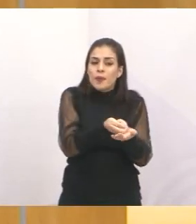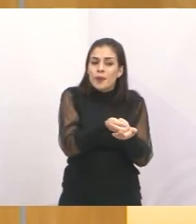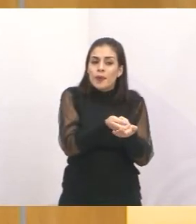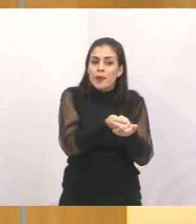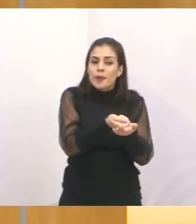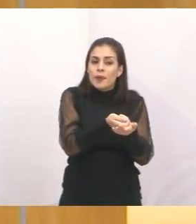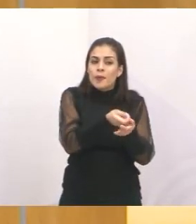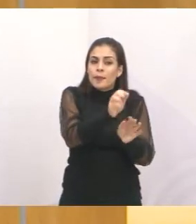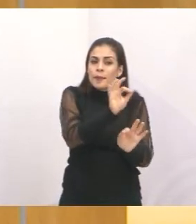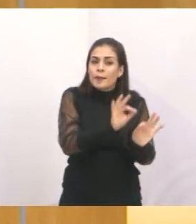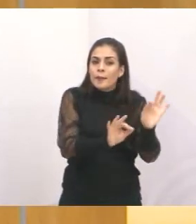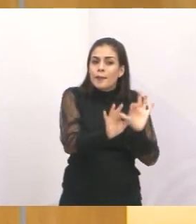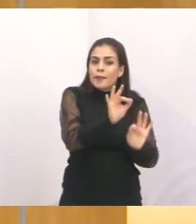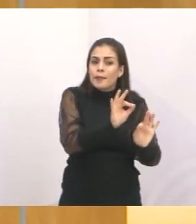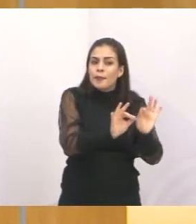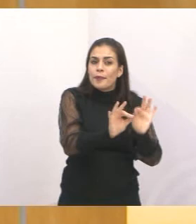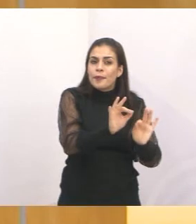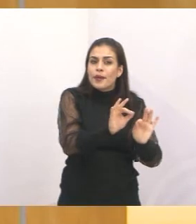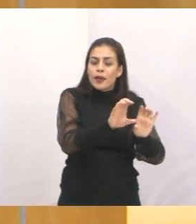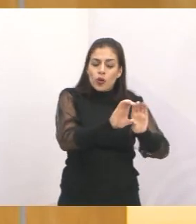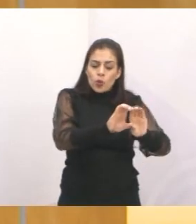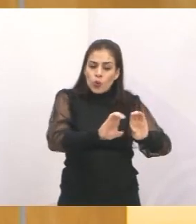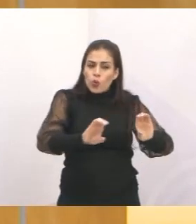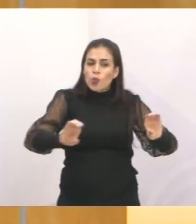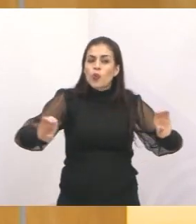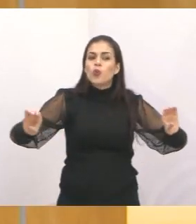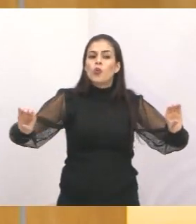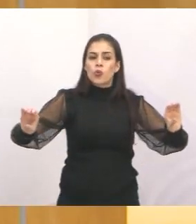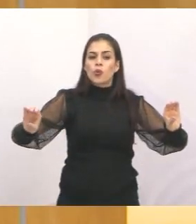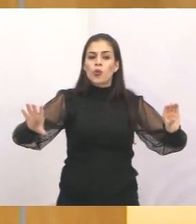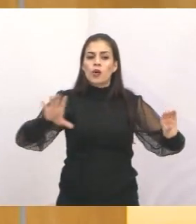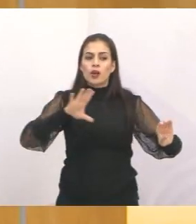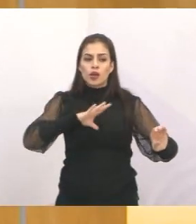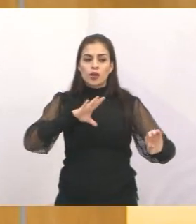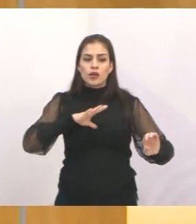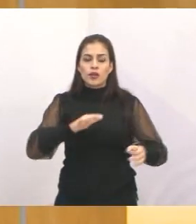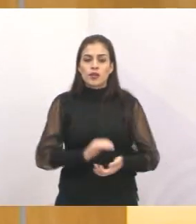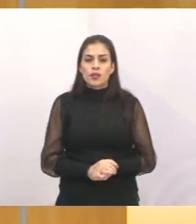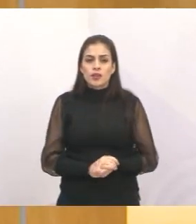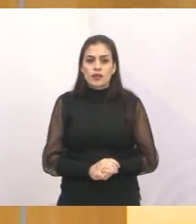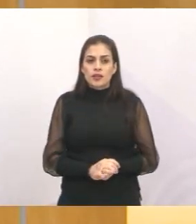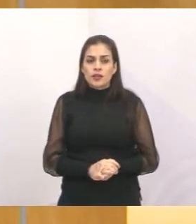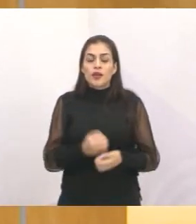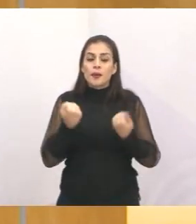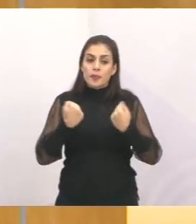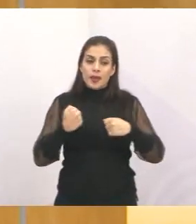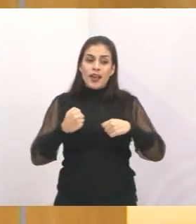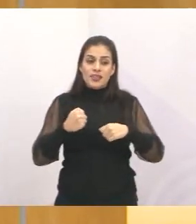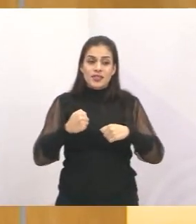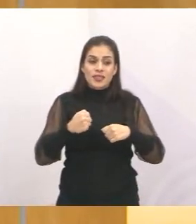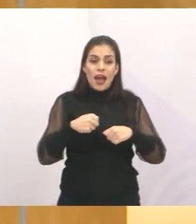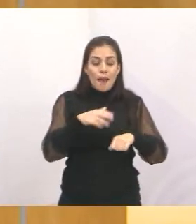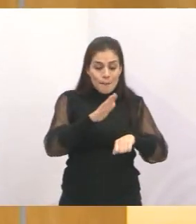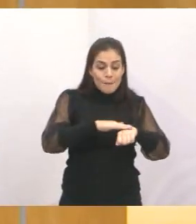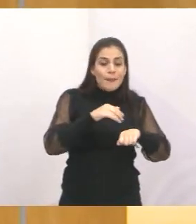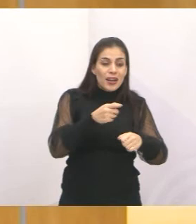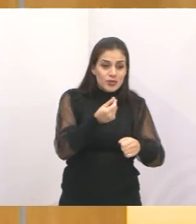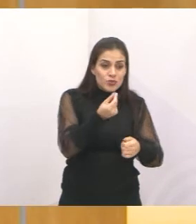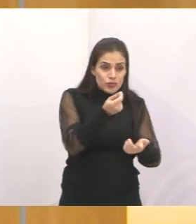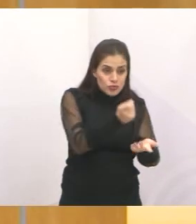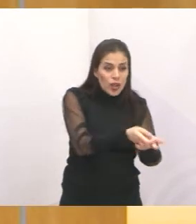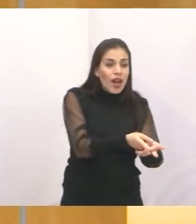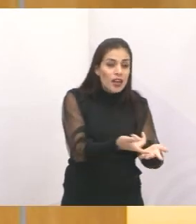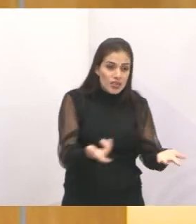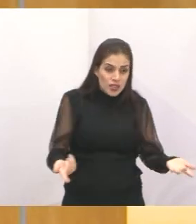cidade? Pode estar, mas não é o suficiente para que a gente diminua as perdas de água